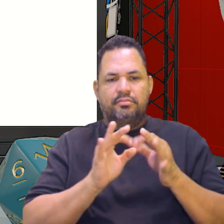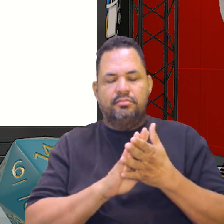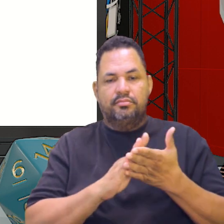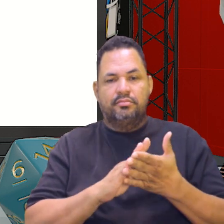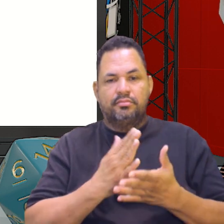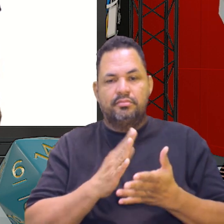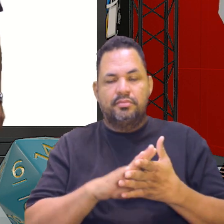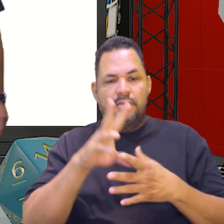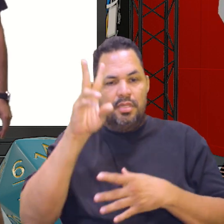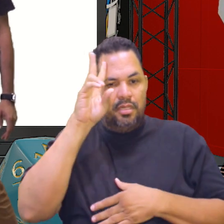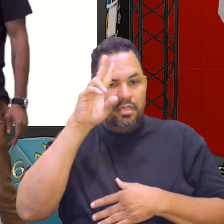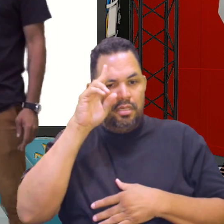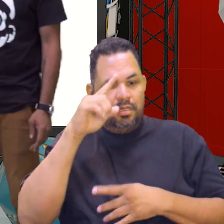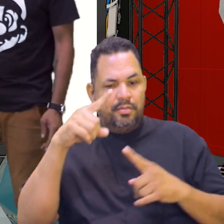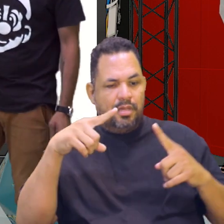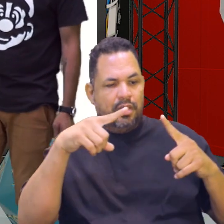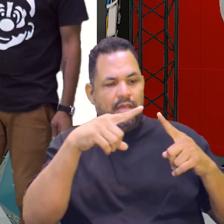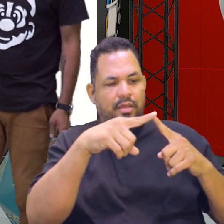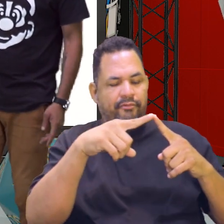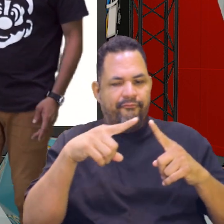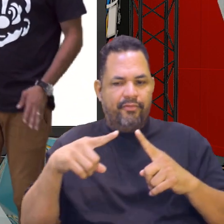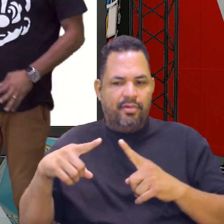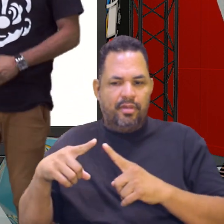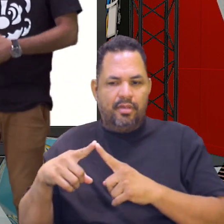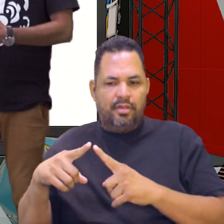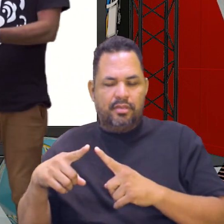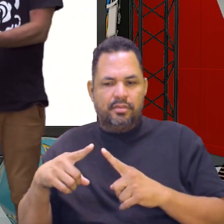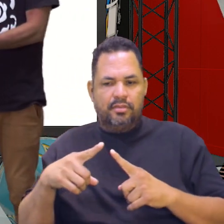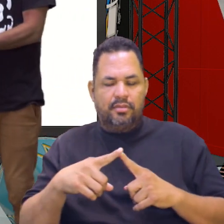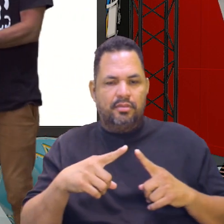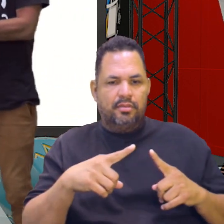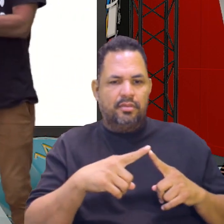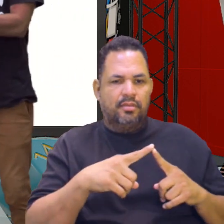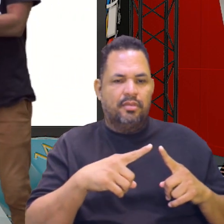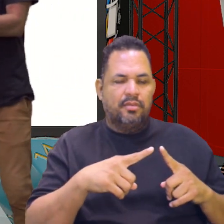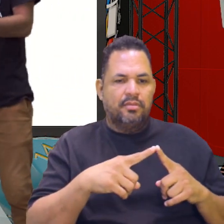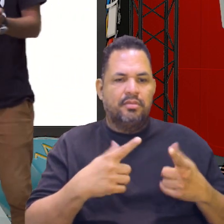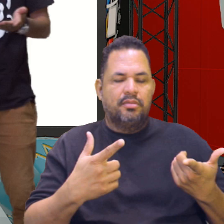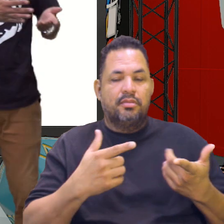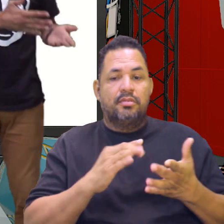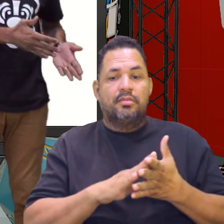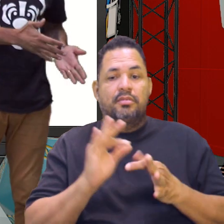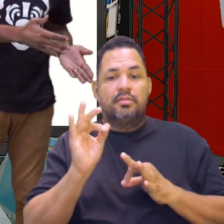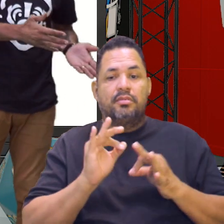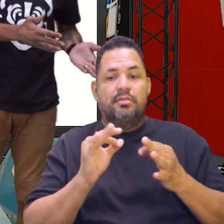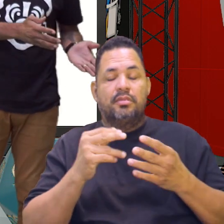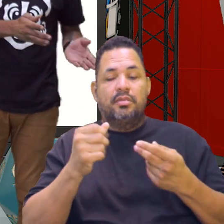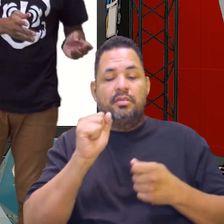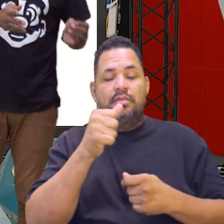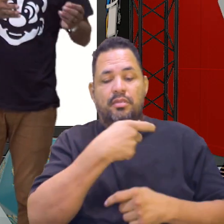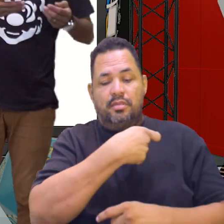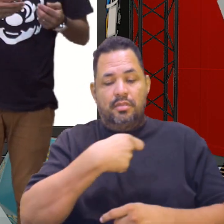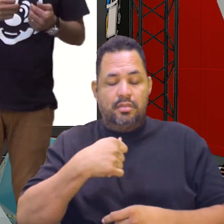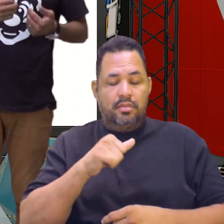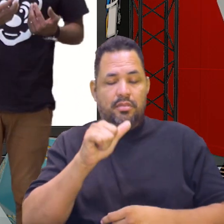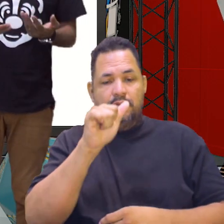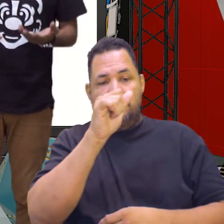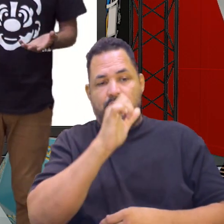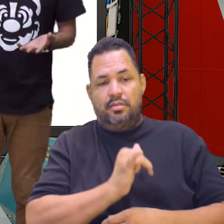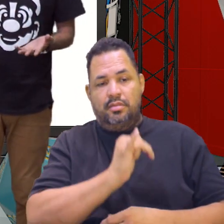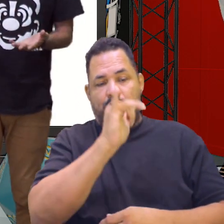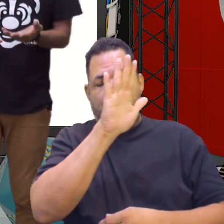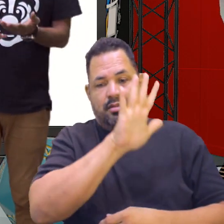dos pontos, dos nossos vértices, né, que vão ser chamados de pontos, que vão estar no plano cartesiano e que